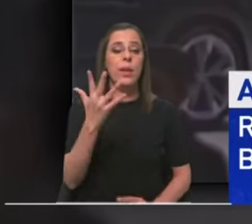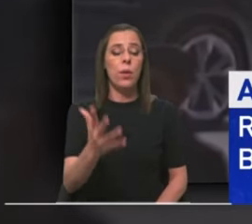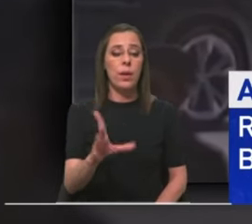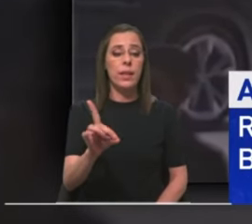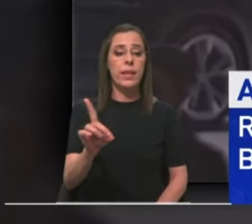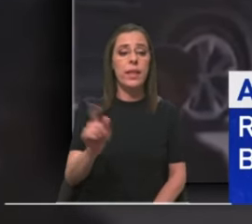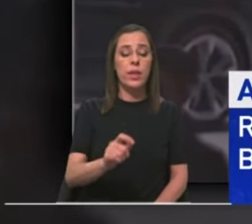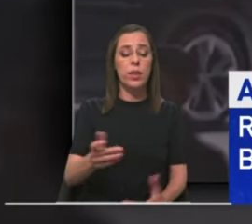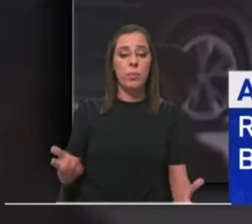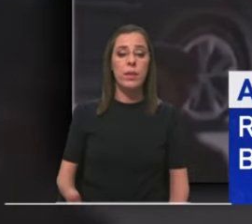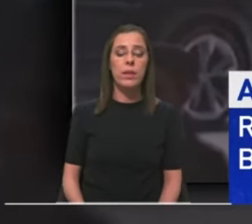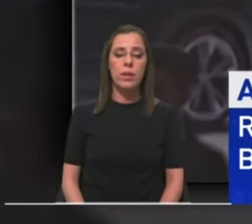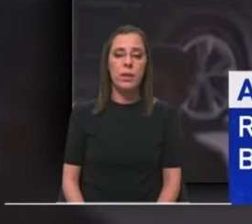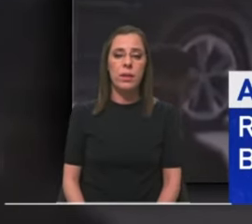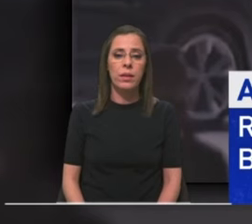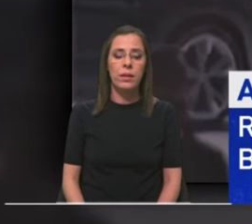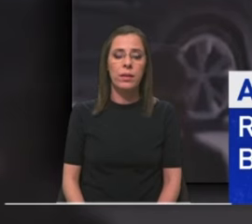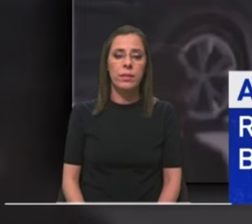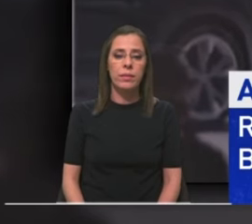e 6 meses?